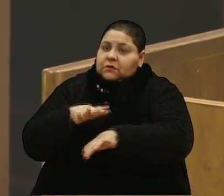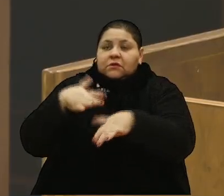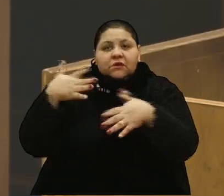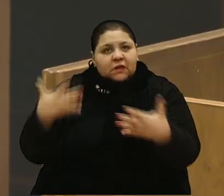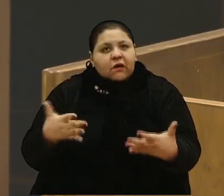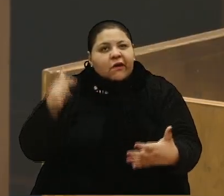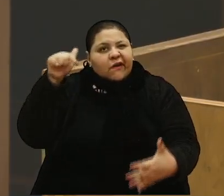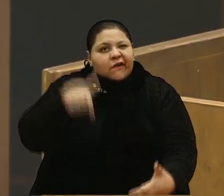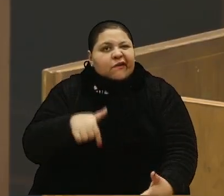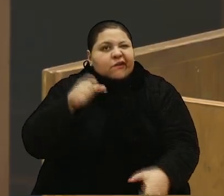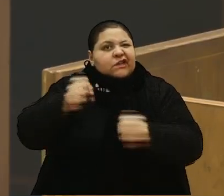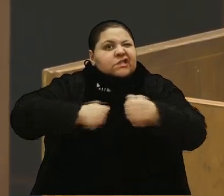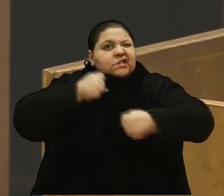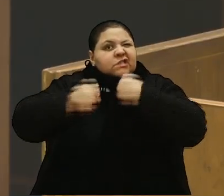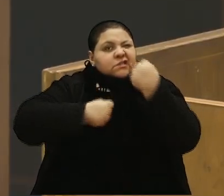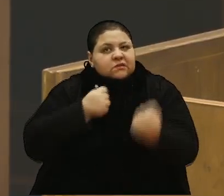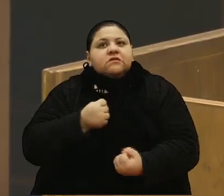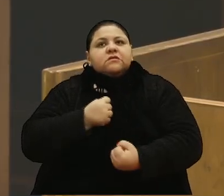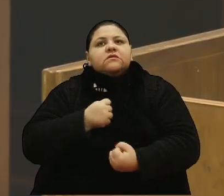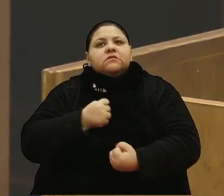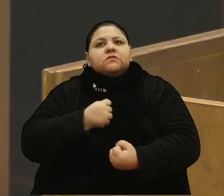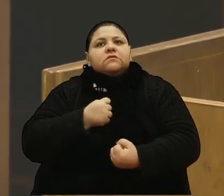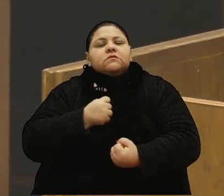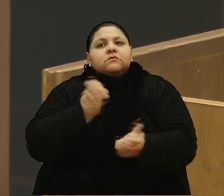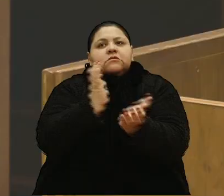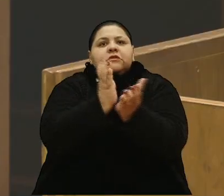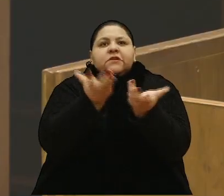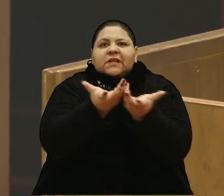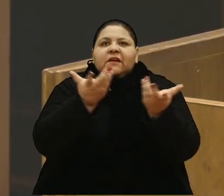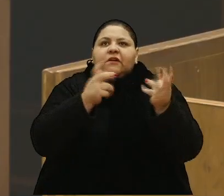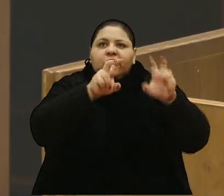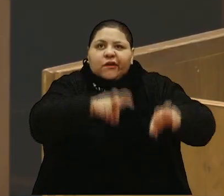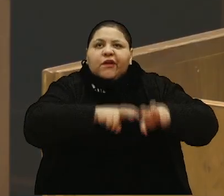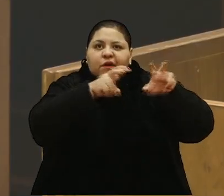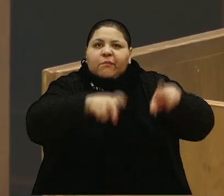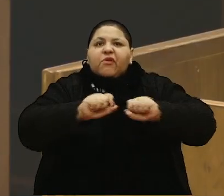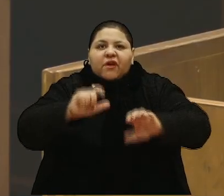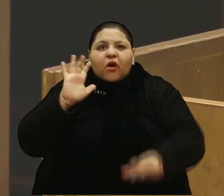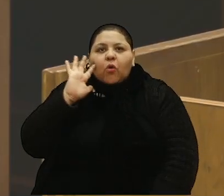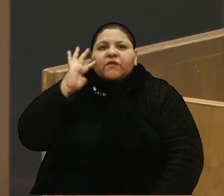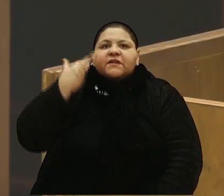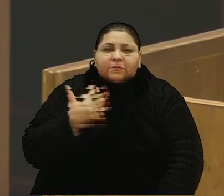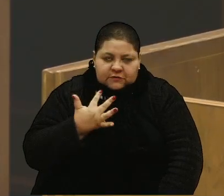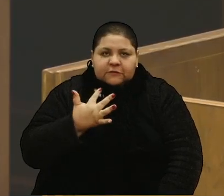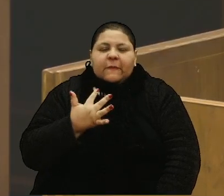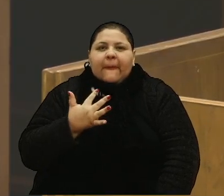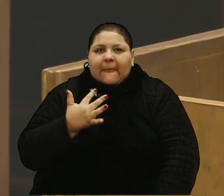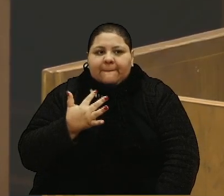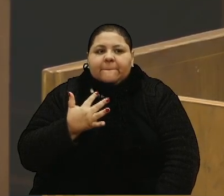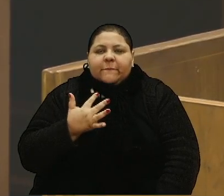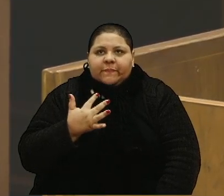deixo aqui a indignação da Comissão da Agricultura para isso que aconteceu.